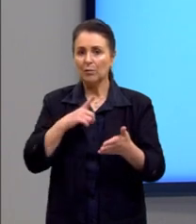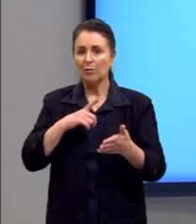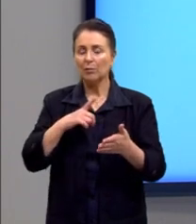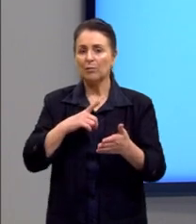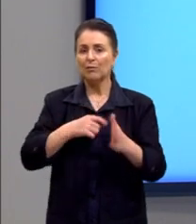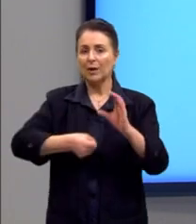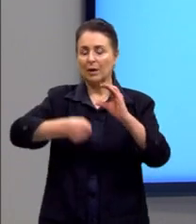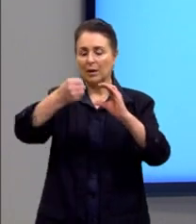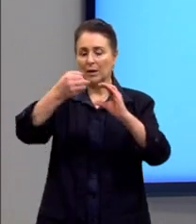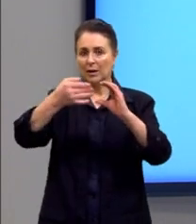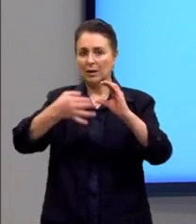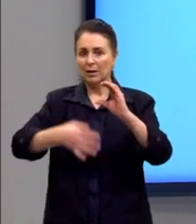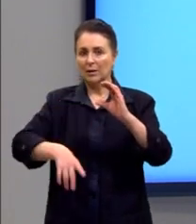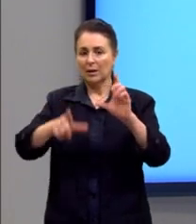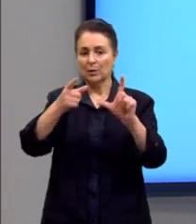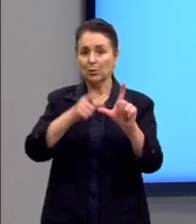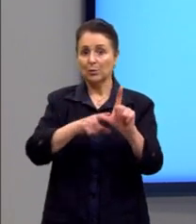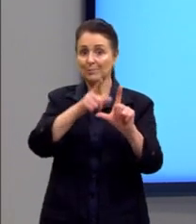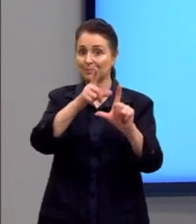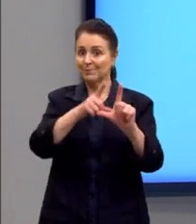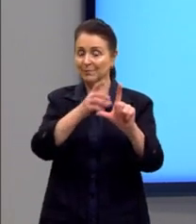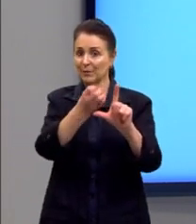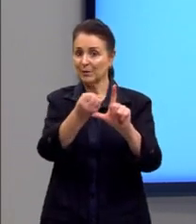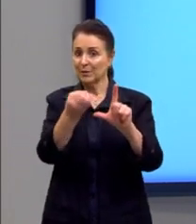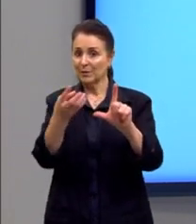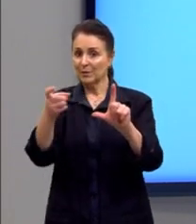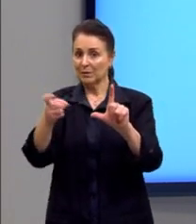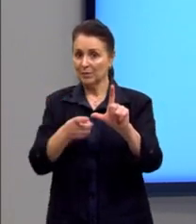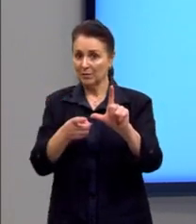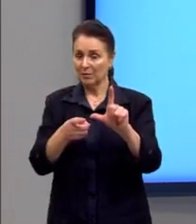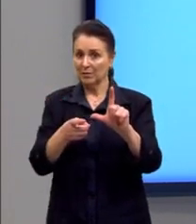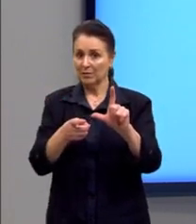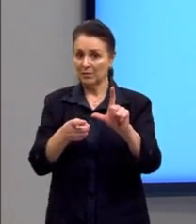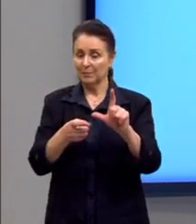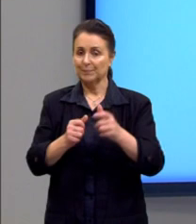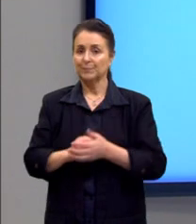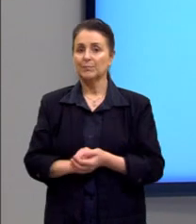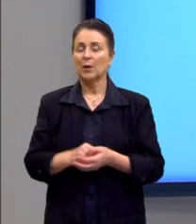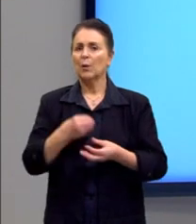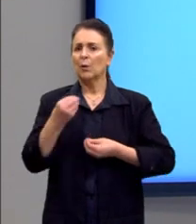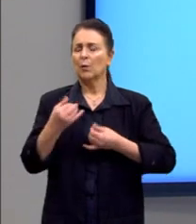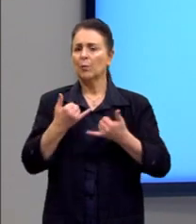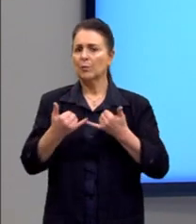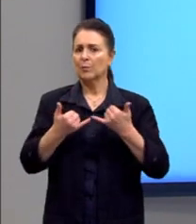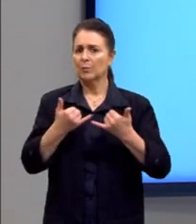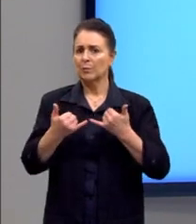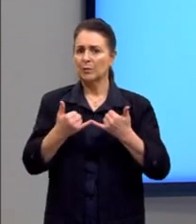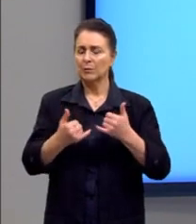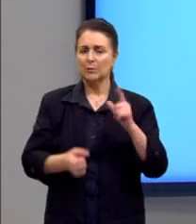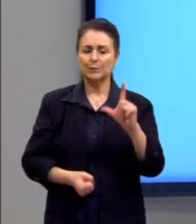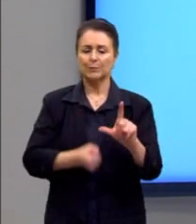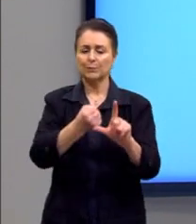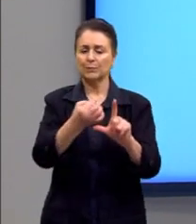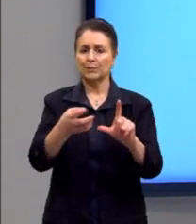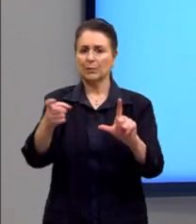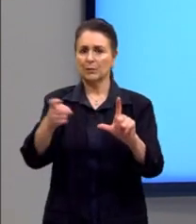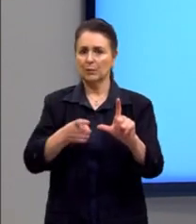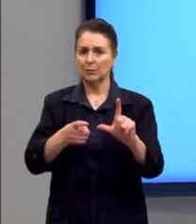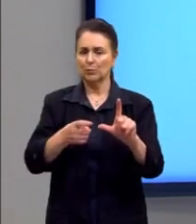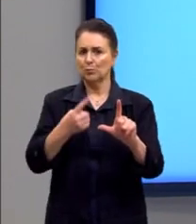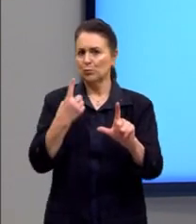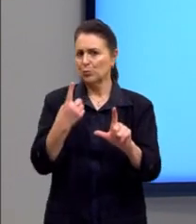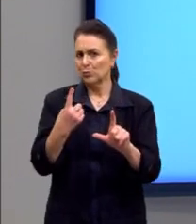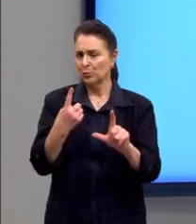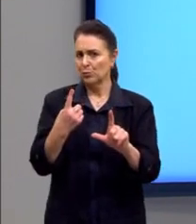as propriedades dos logaritmos Tá e aí entra algumas operações Como por exemplo o logaritmo de um